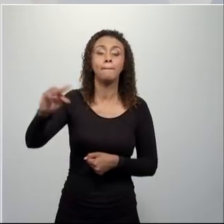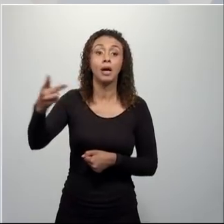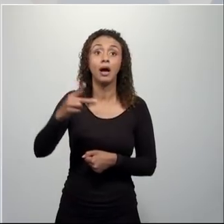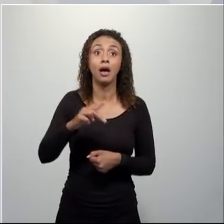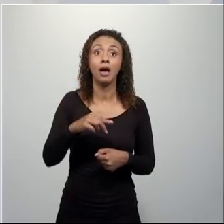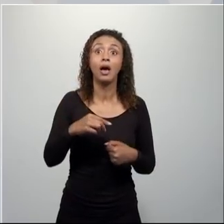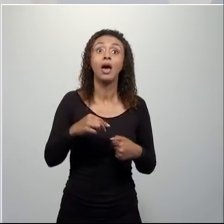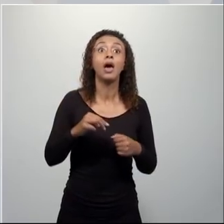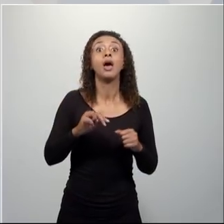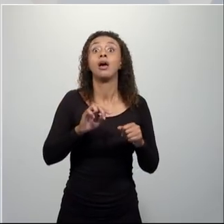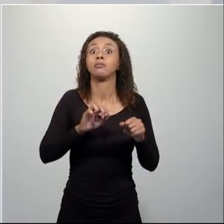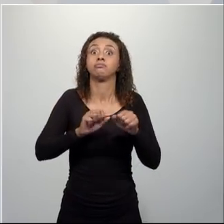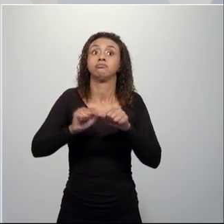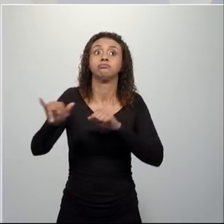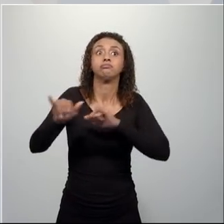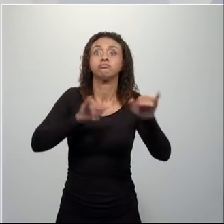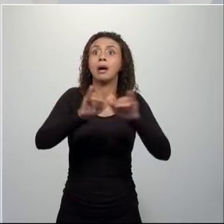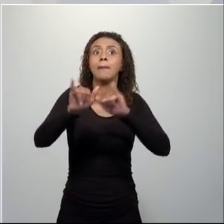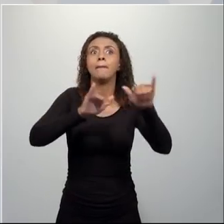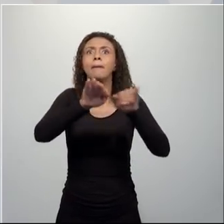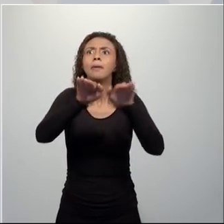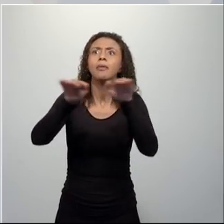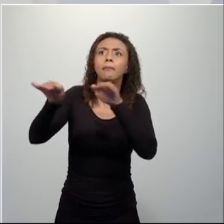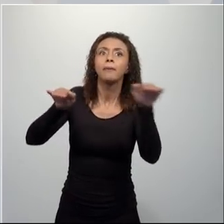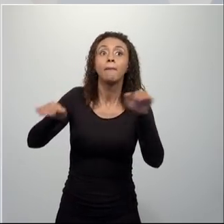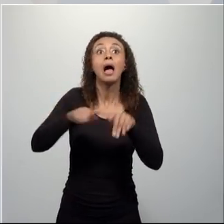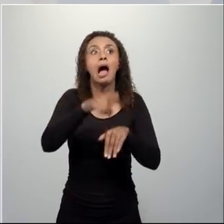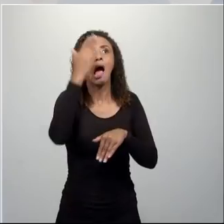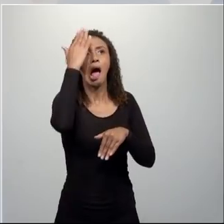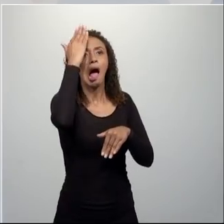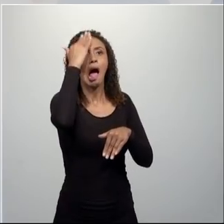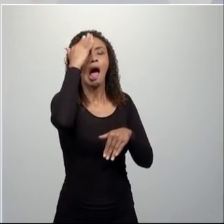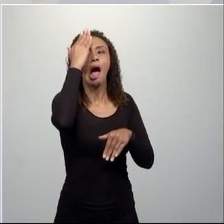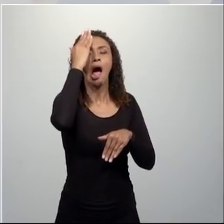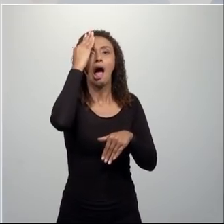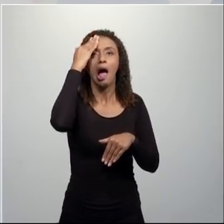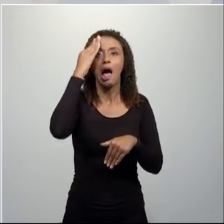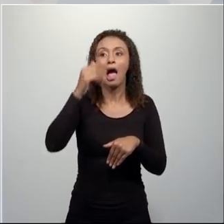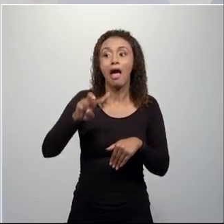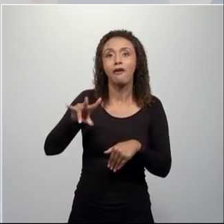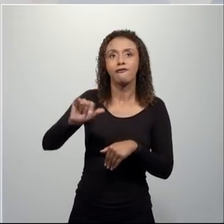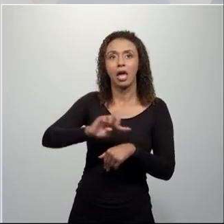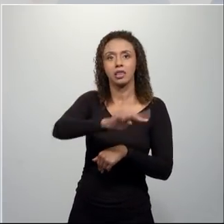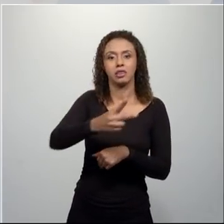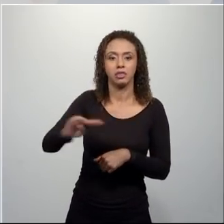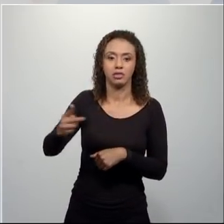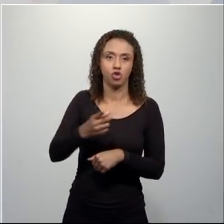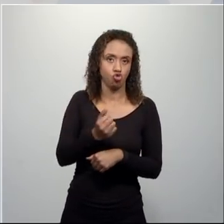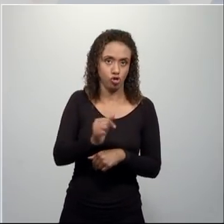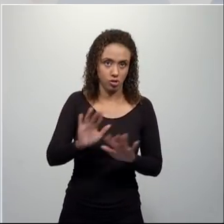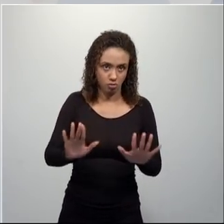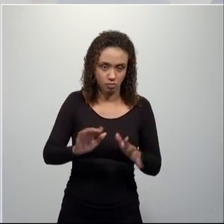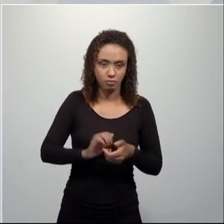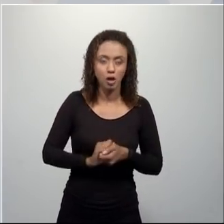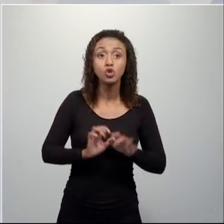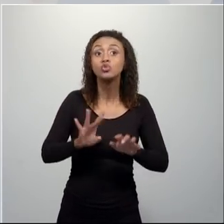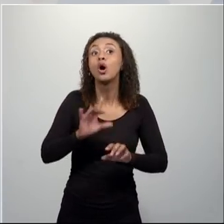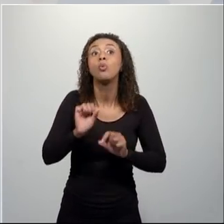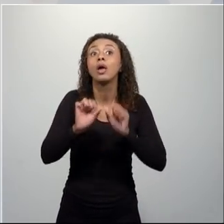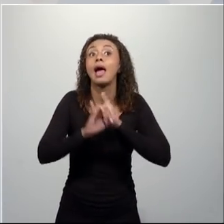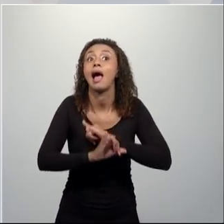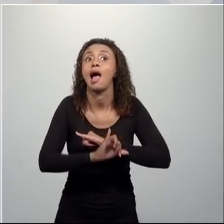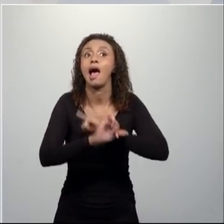até que todo mundo saiba que essa transação existe então nesse primeiro passo só é avisando da